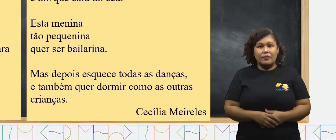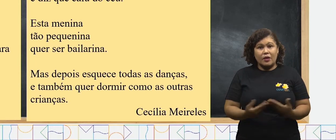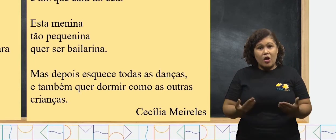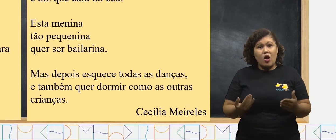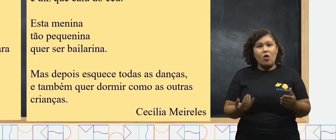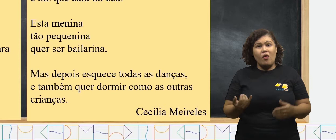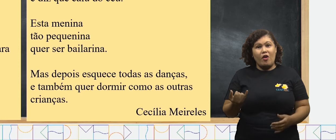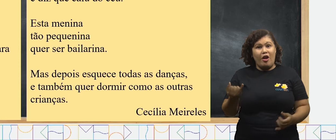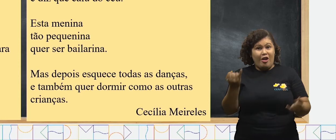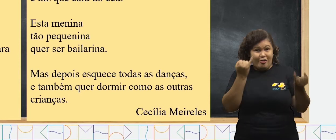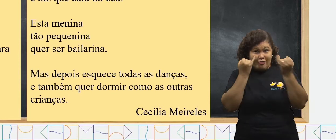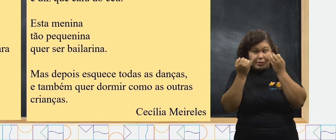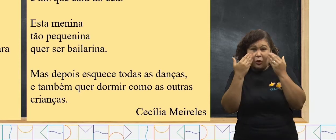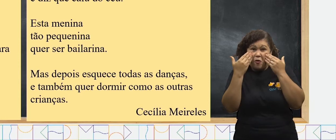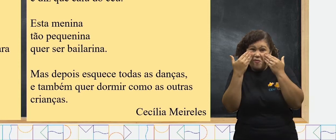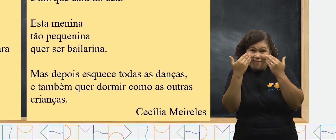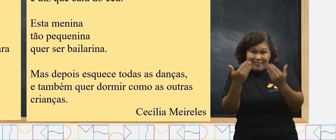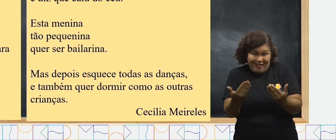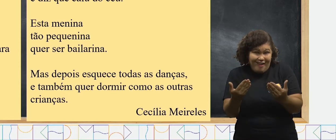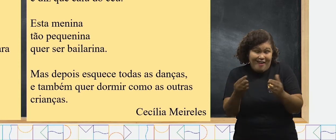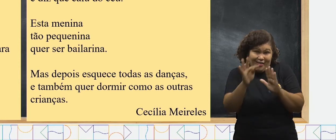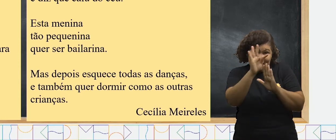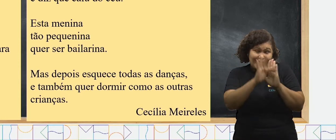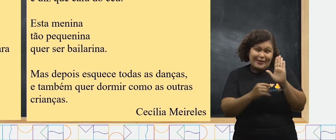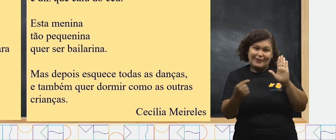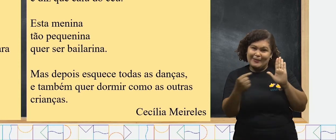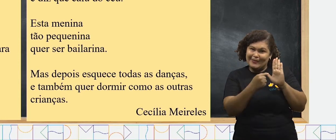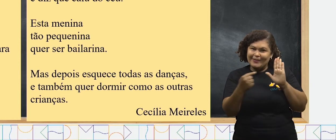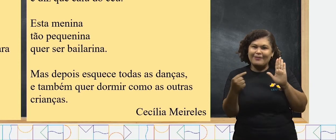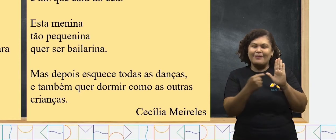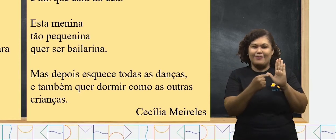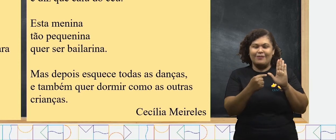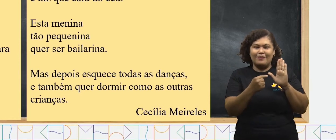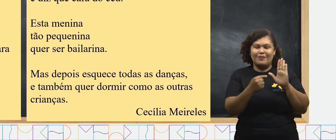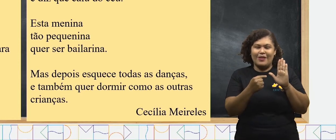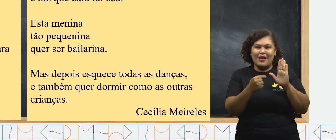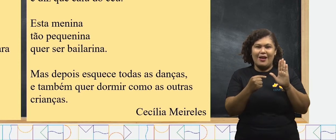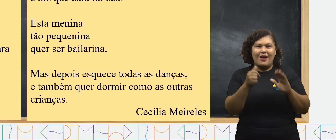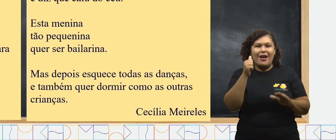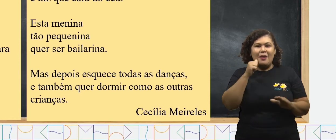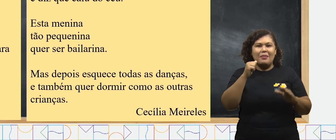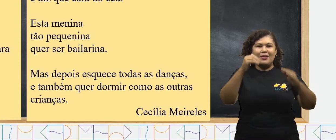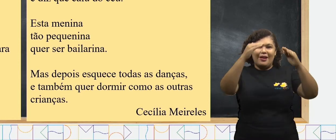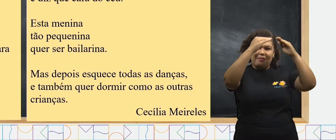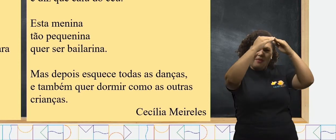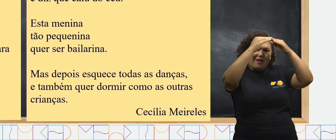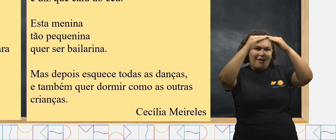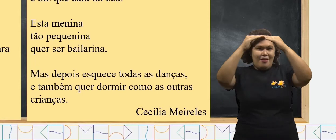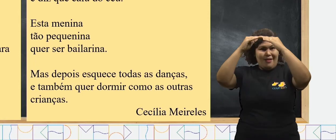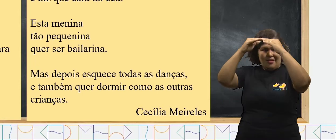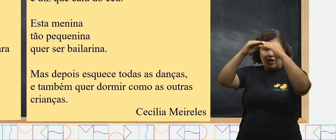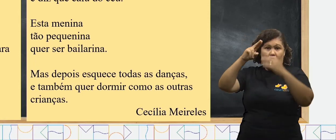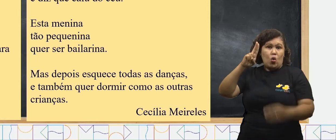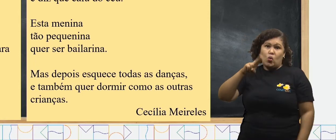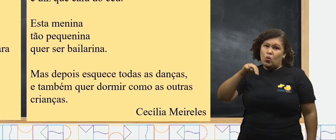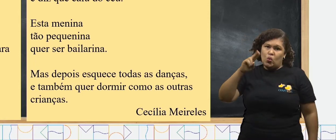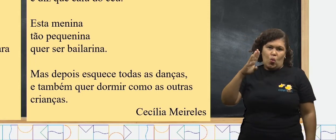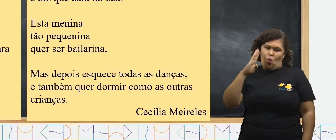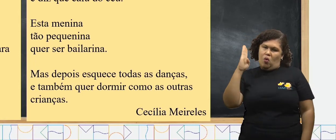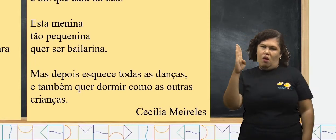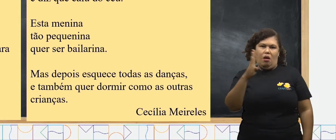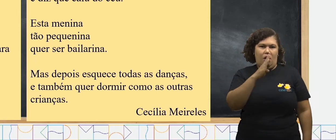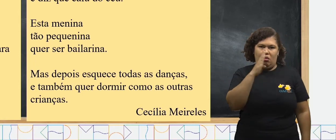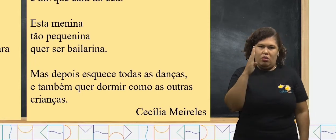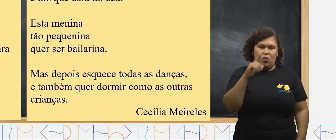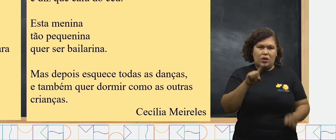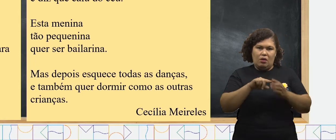A informação está explícita. O que acontece quando ela roda, roda, roda com os bracinhos